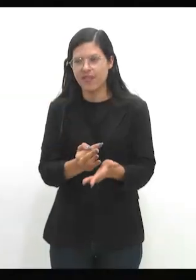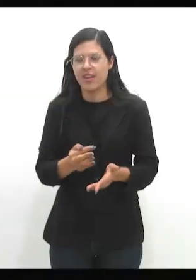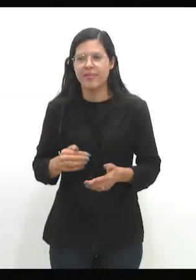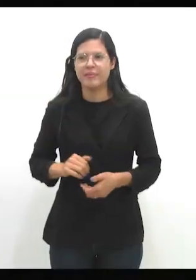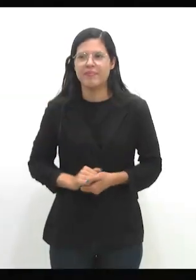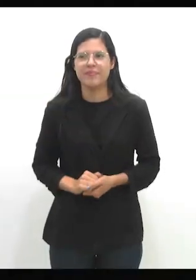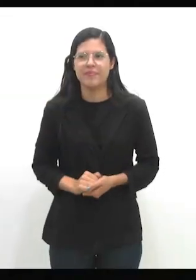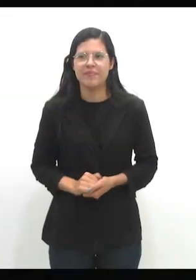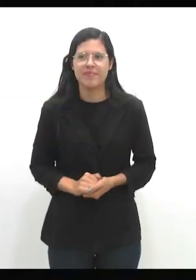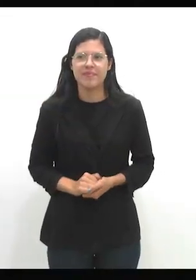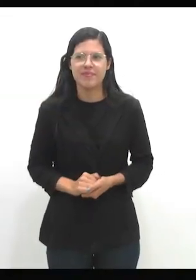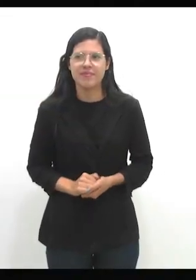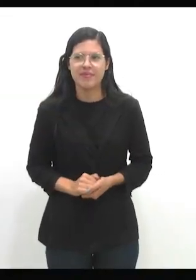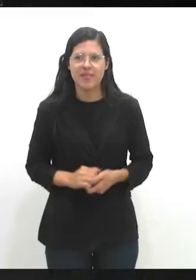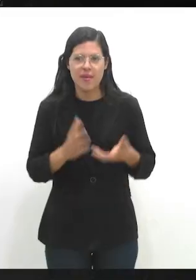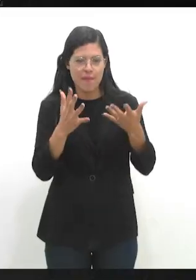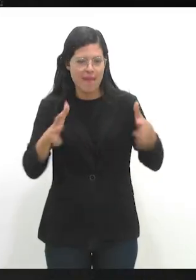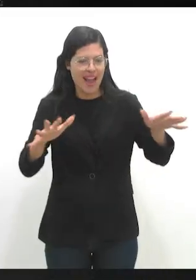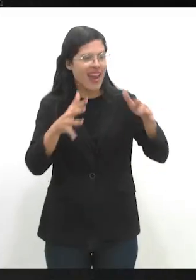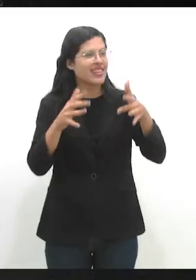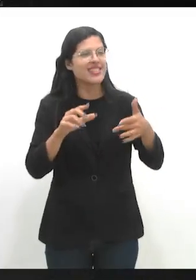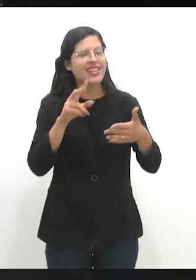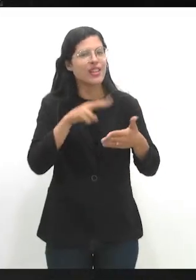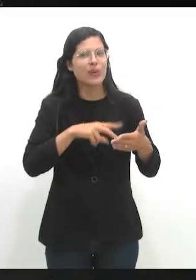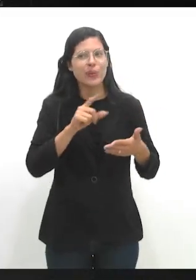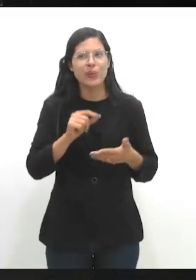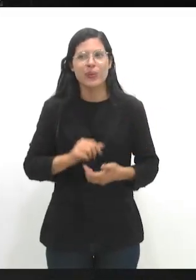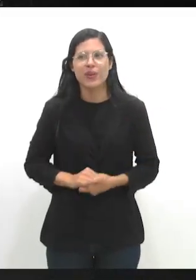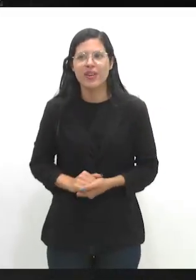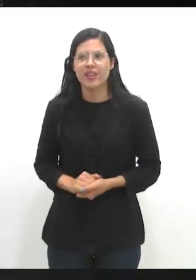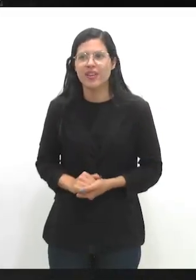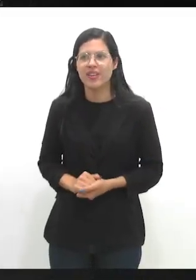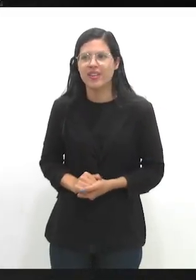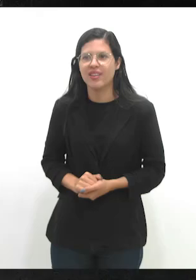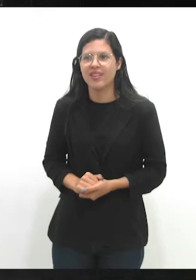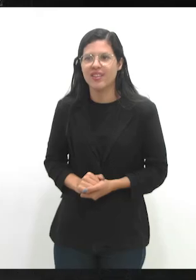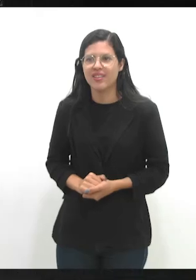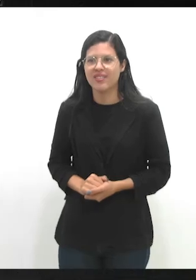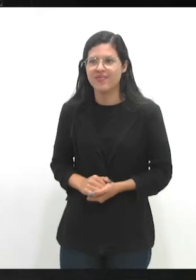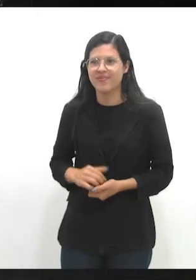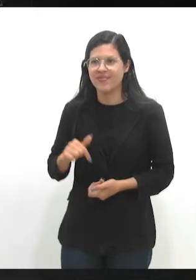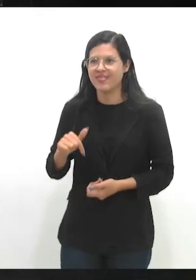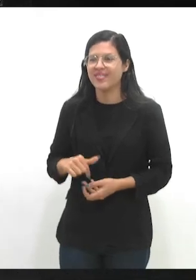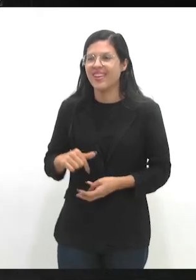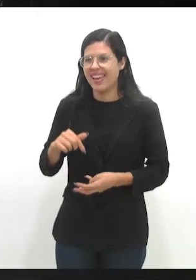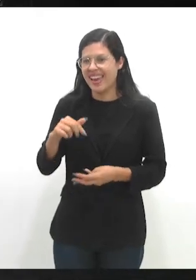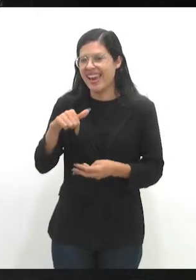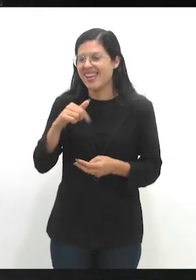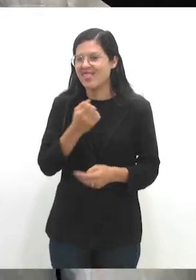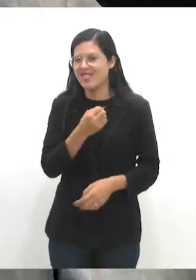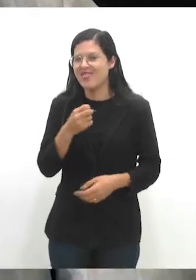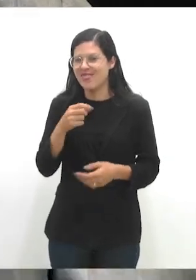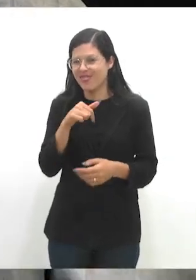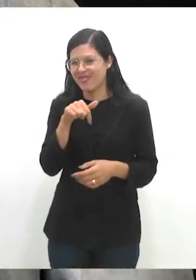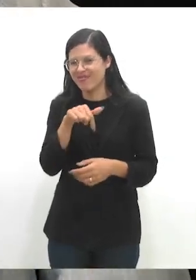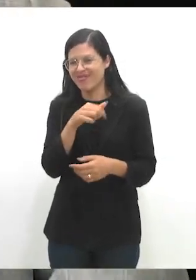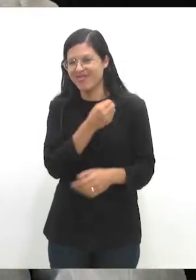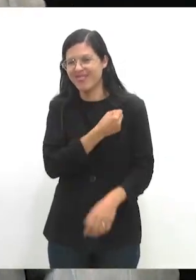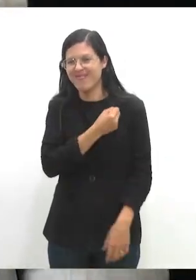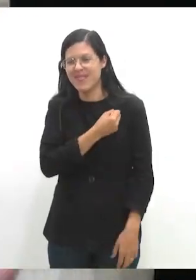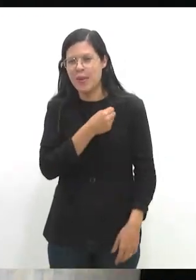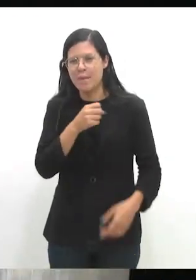seu jeito. Exato. Maestro, o que você anda lendo? Olha, além das muitas notinhas, porque partitura a gente lê o tempo